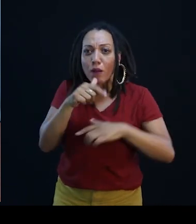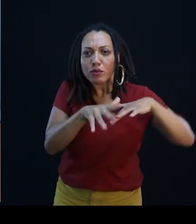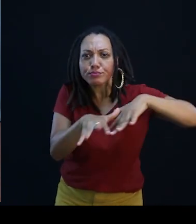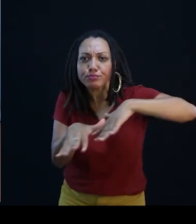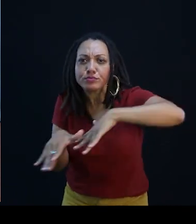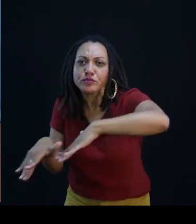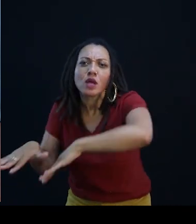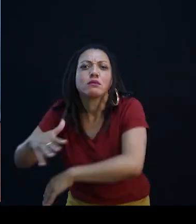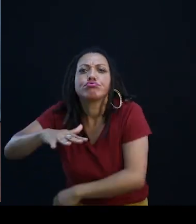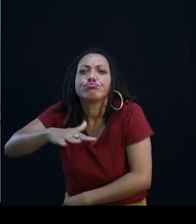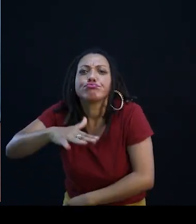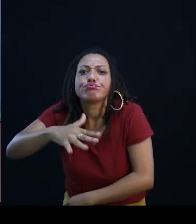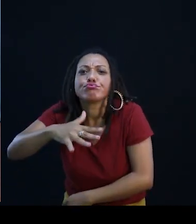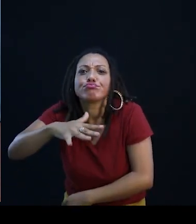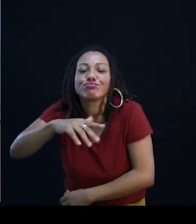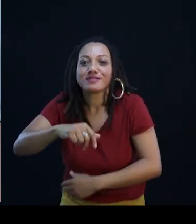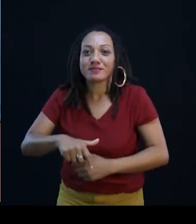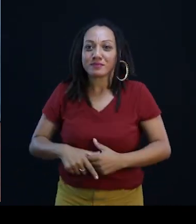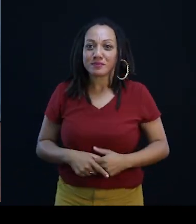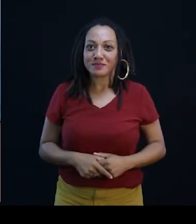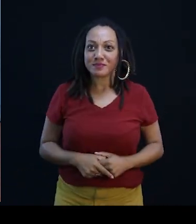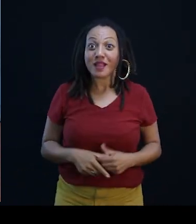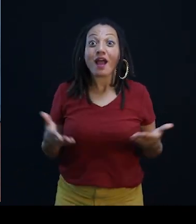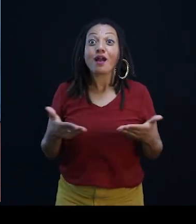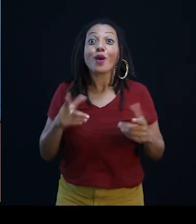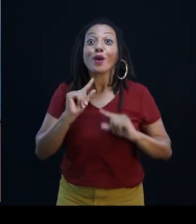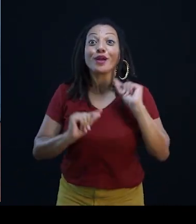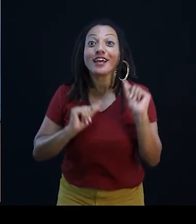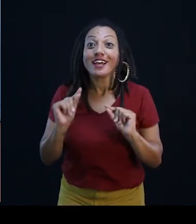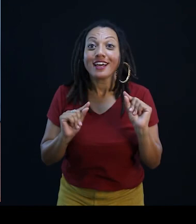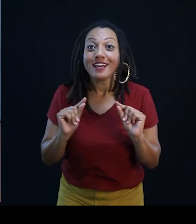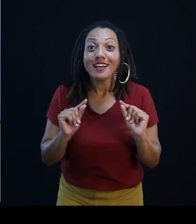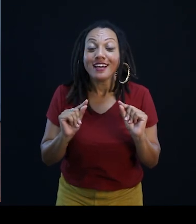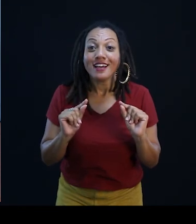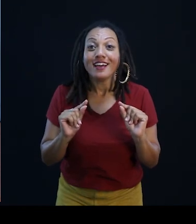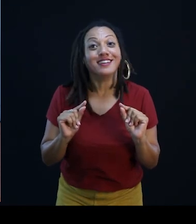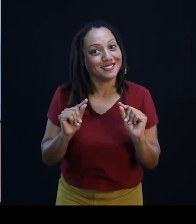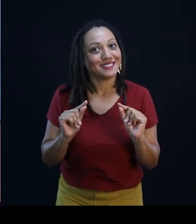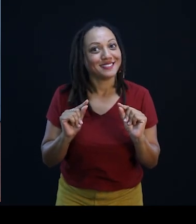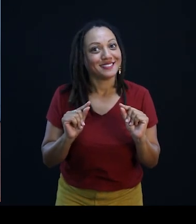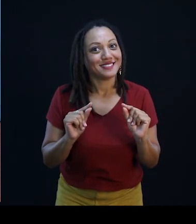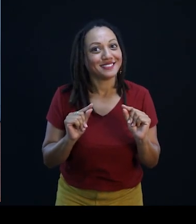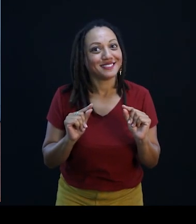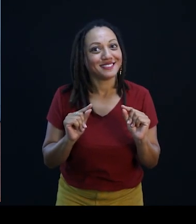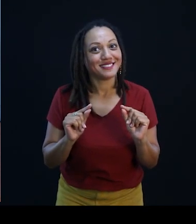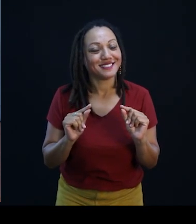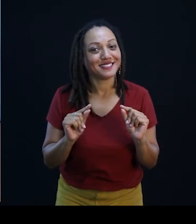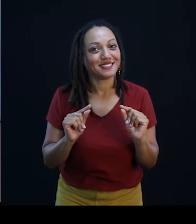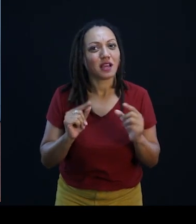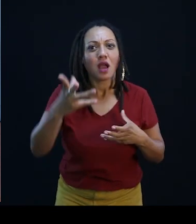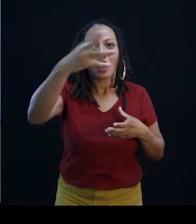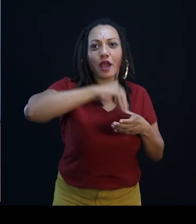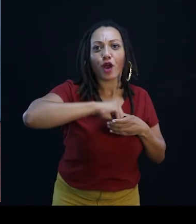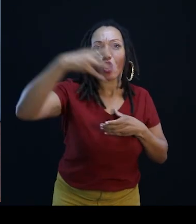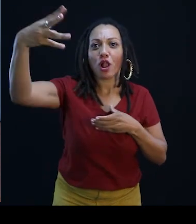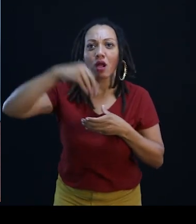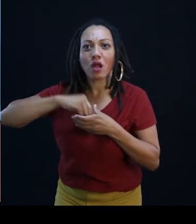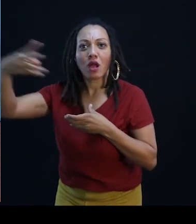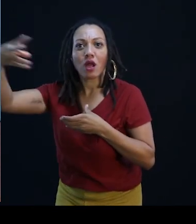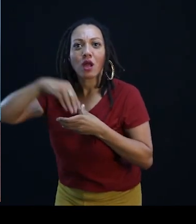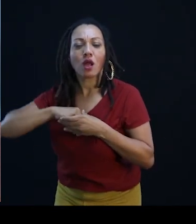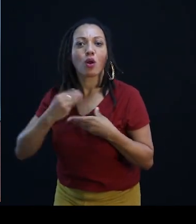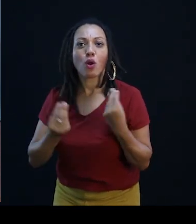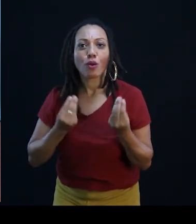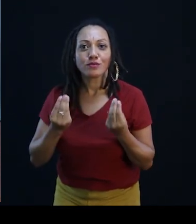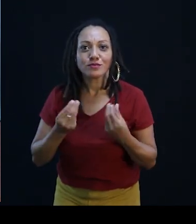água pequenininha. E agora o quê? Recolher, né? Qual que é o instrumento de recolher? Deixa